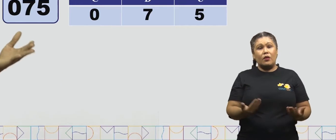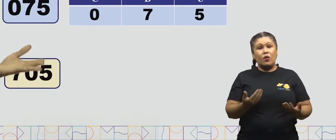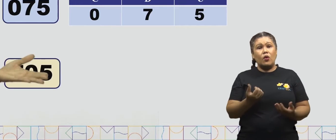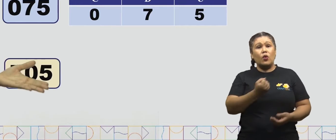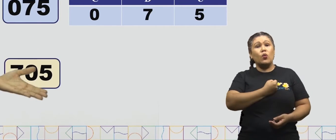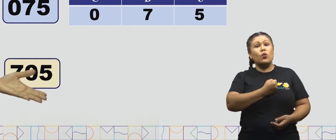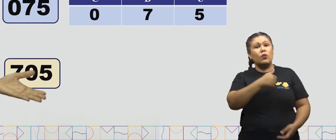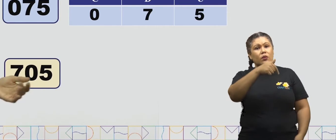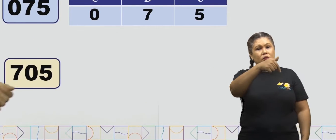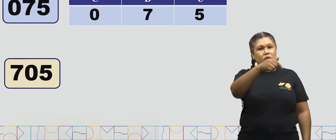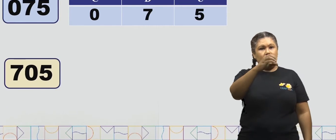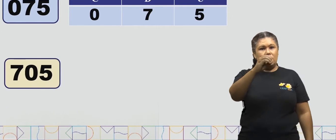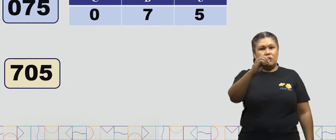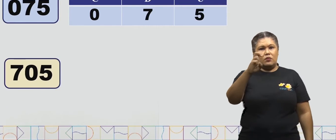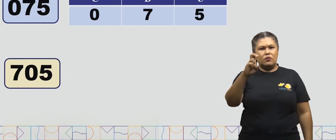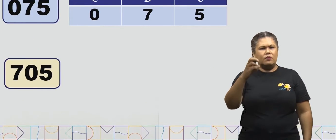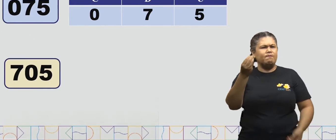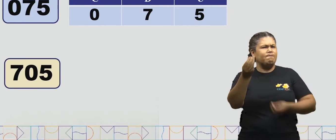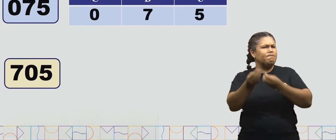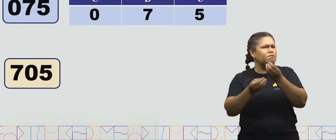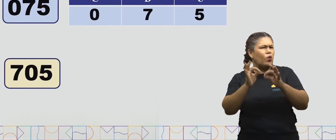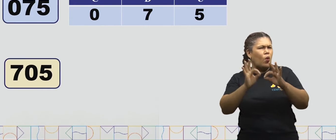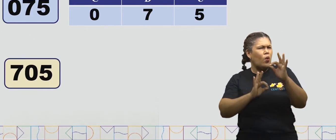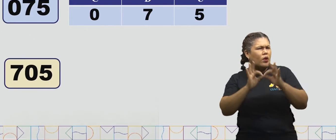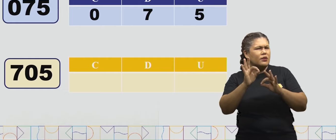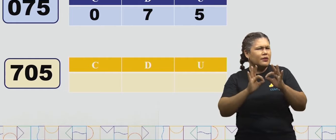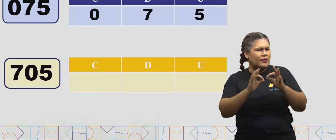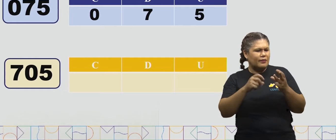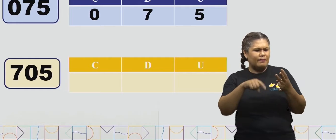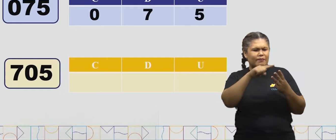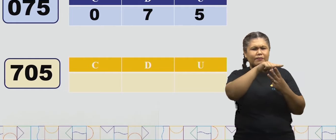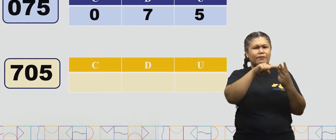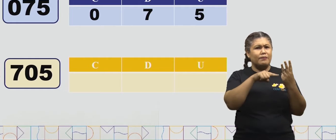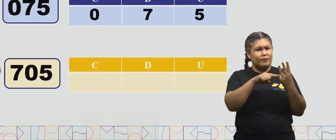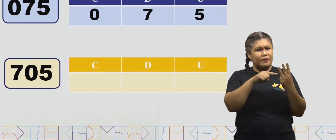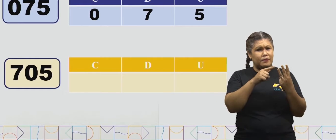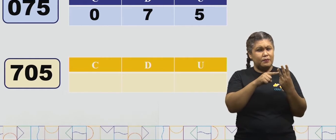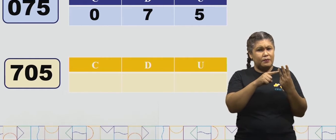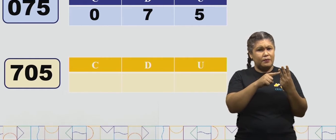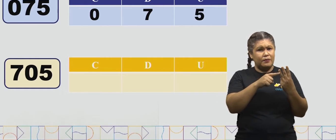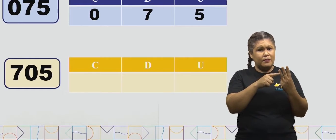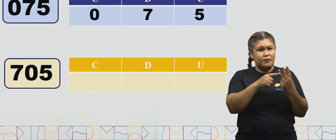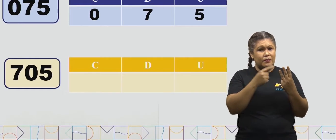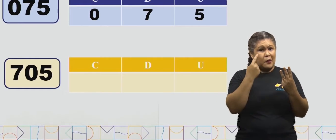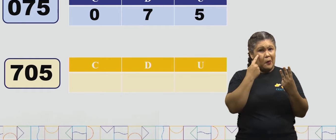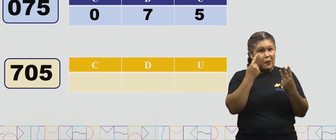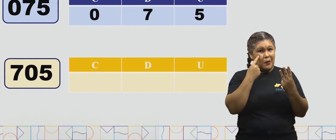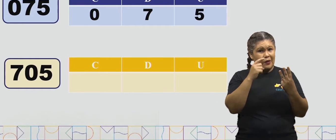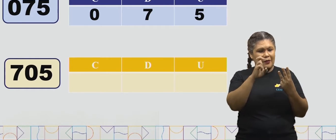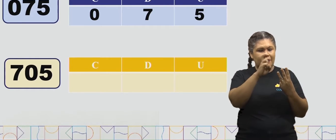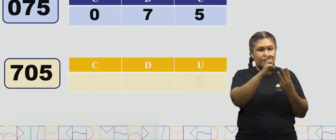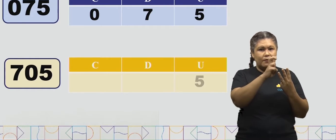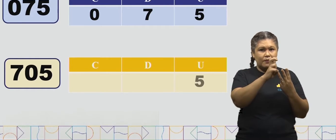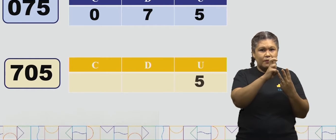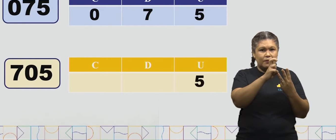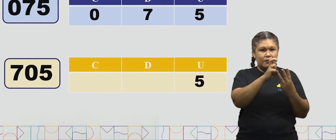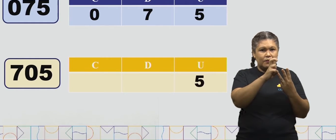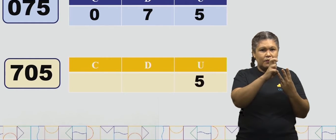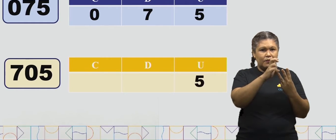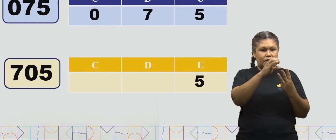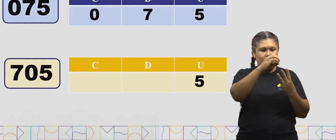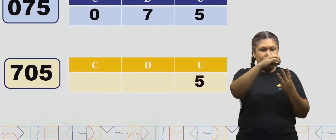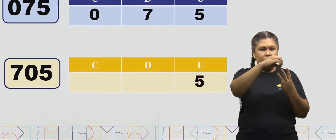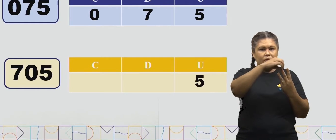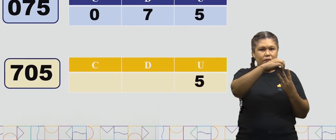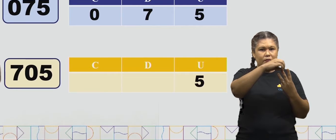número 705. No quadro valor-lugar, fica da seguinte forma: o 5